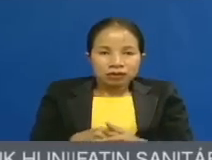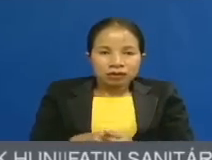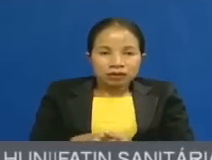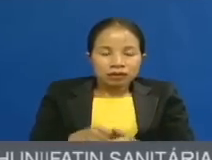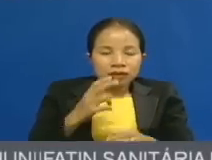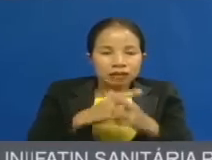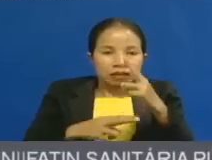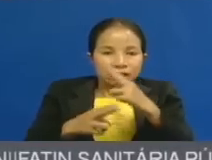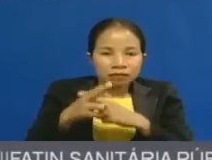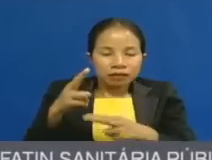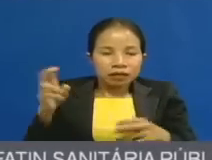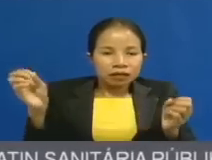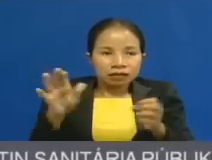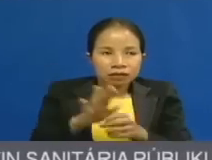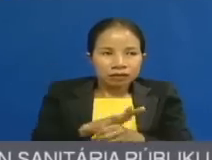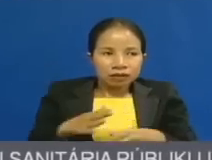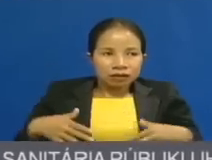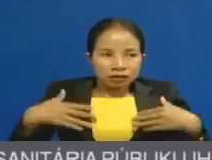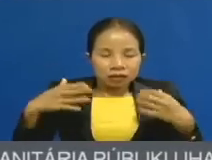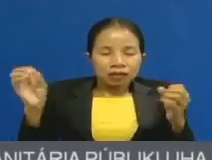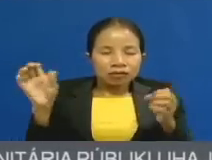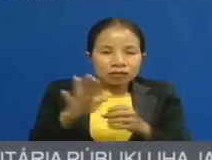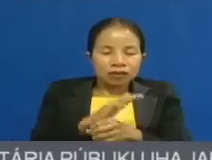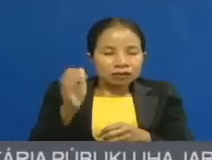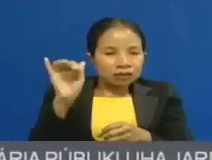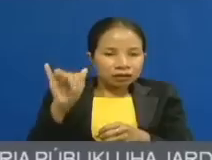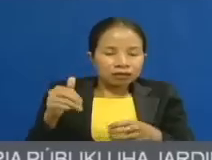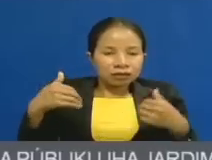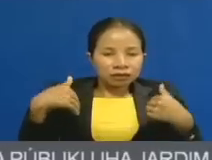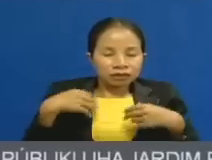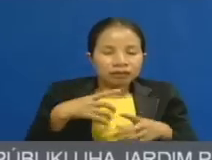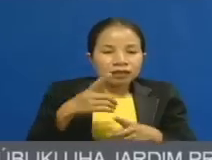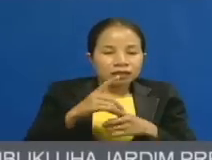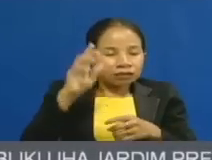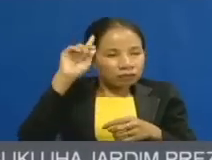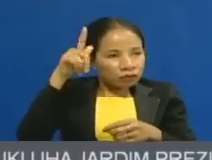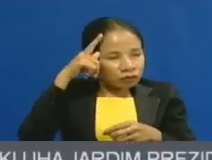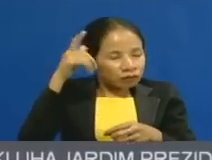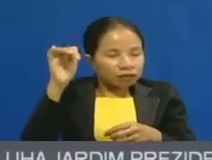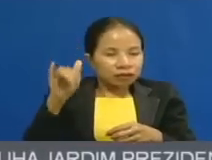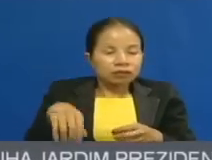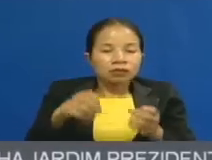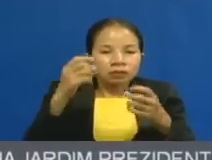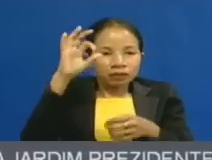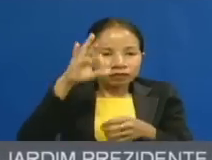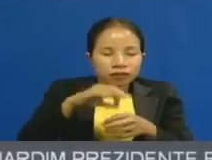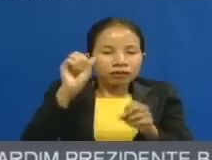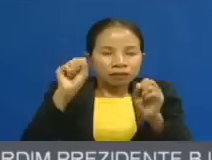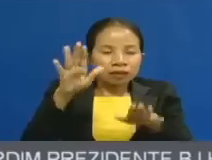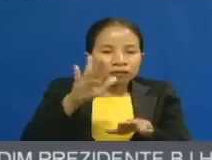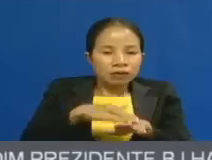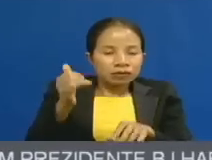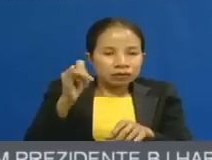limain la completo isi la completo siramos ia sirne direito politiko siramos ba vota bel convida sir halu parti